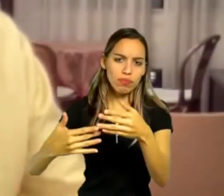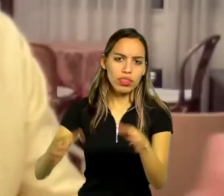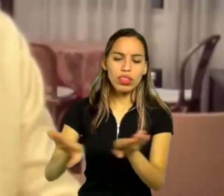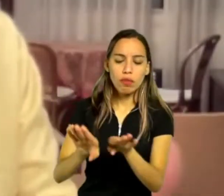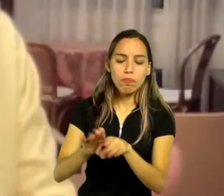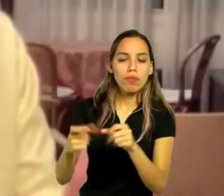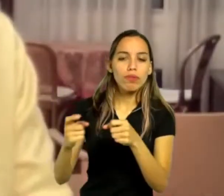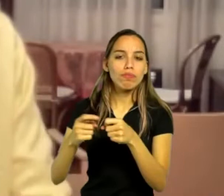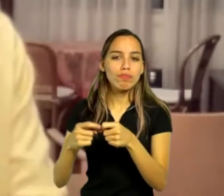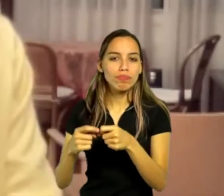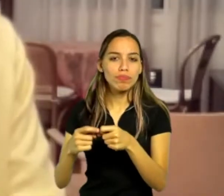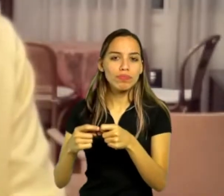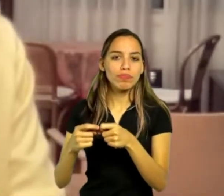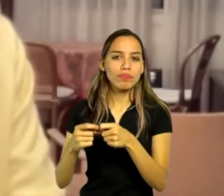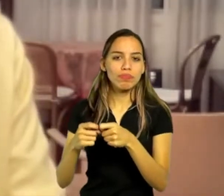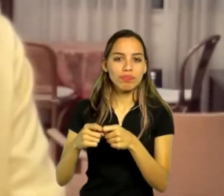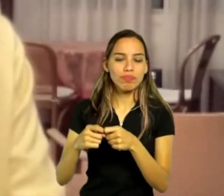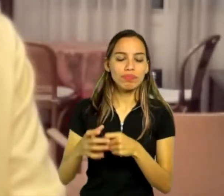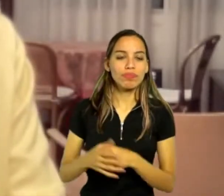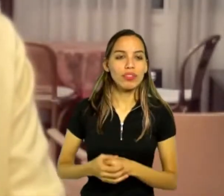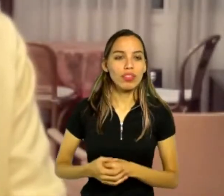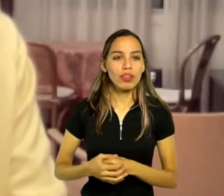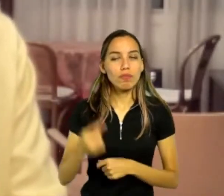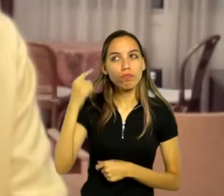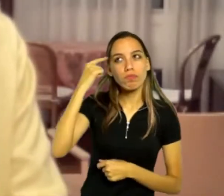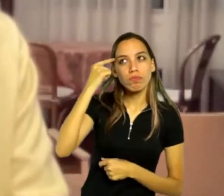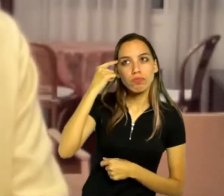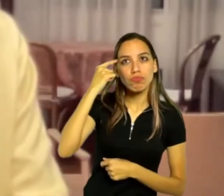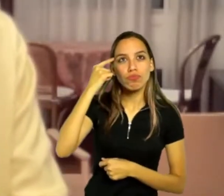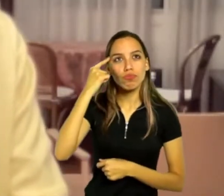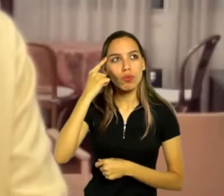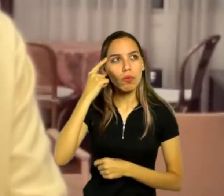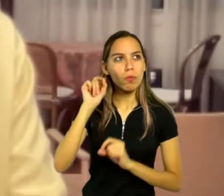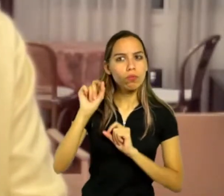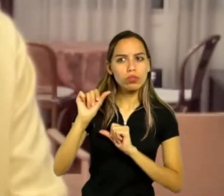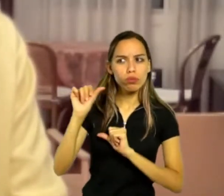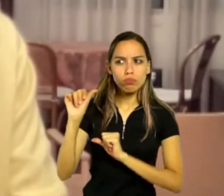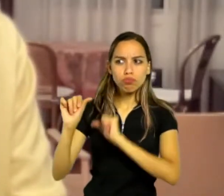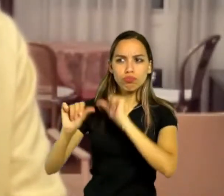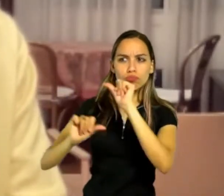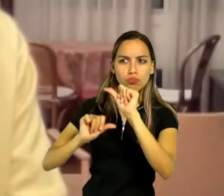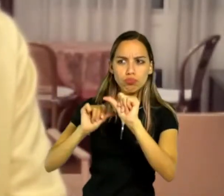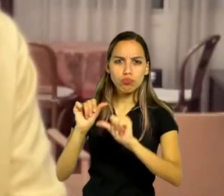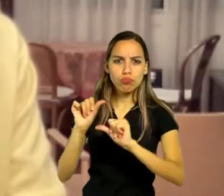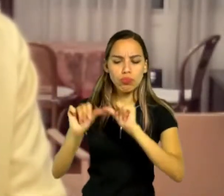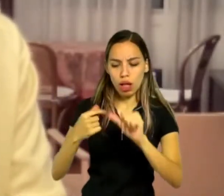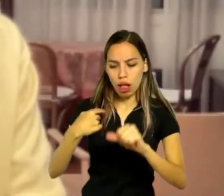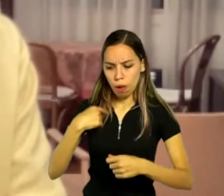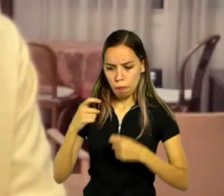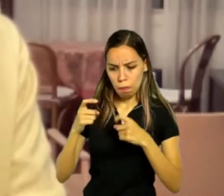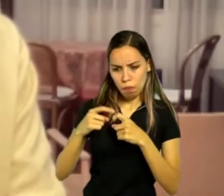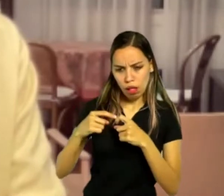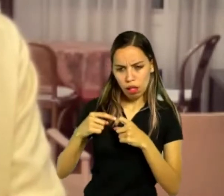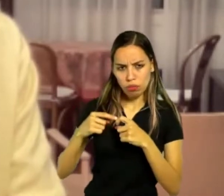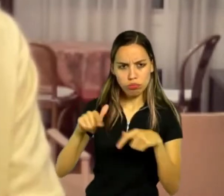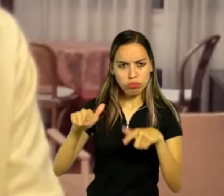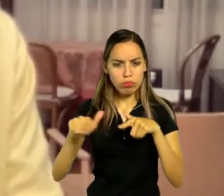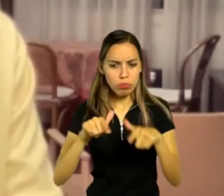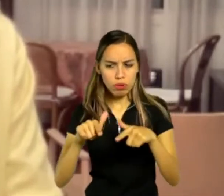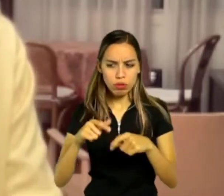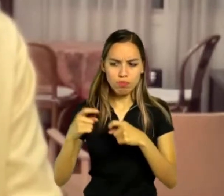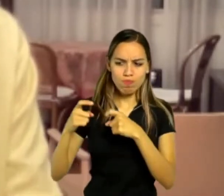quais foram as transformações que eu sofri como médico. Tem muito pouco da minha vida pessoal, mas